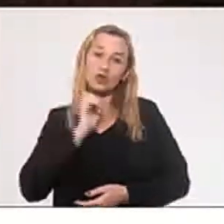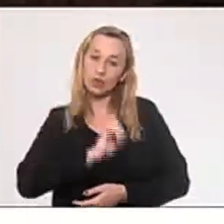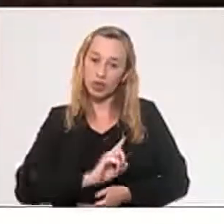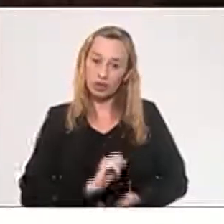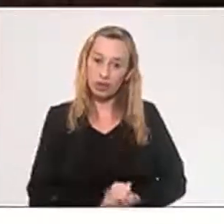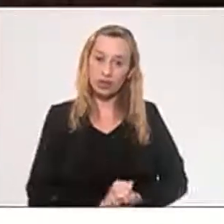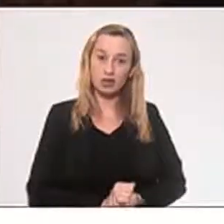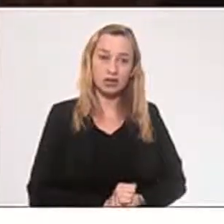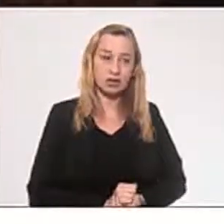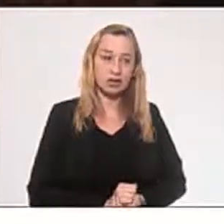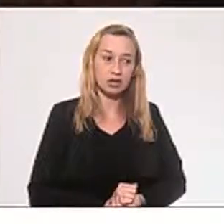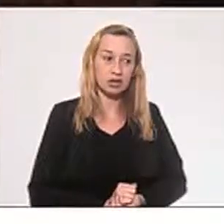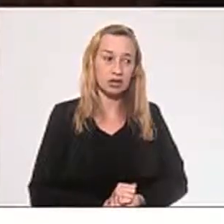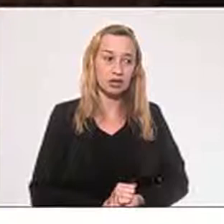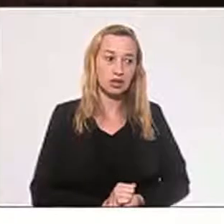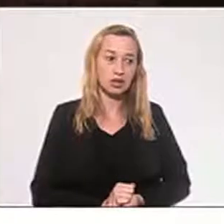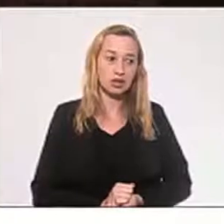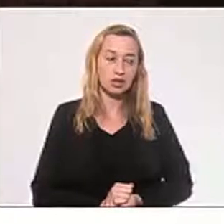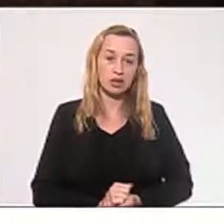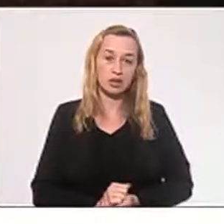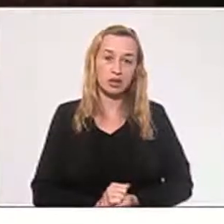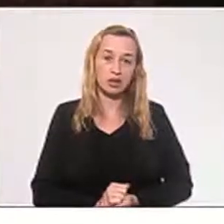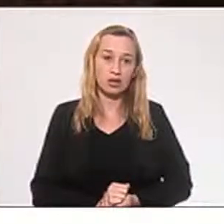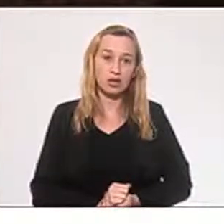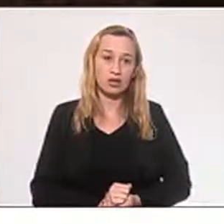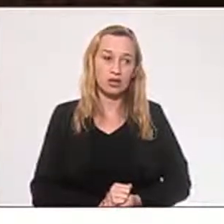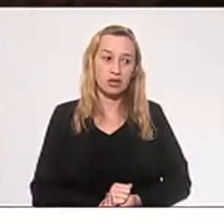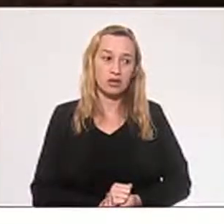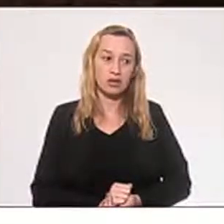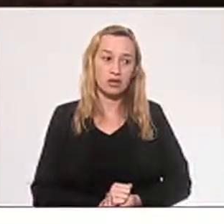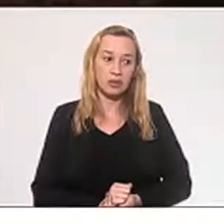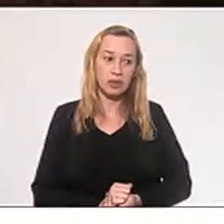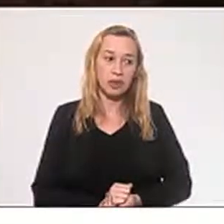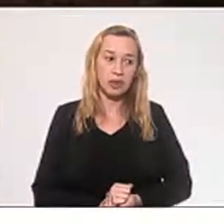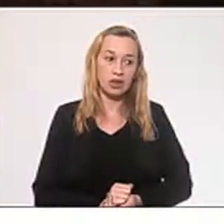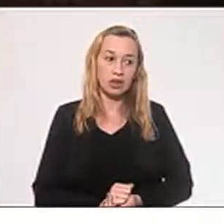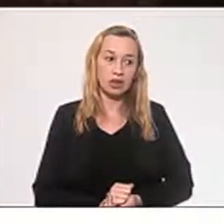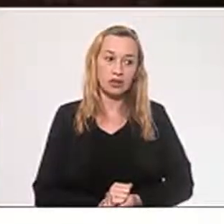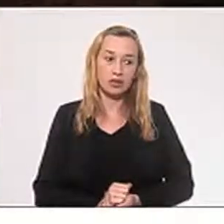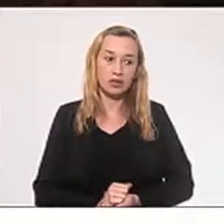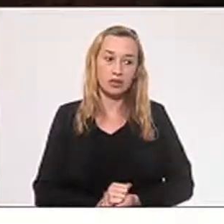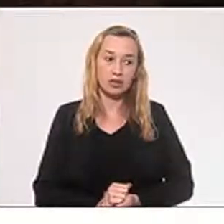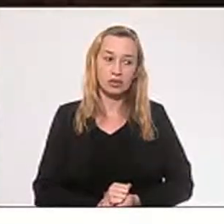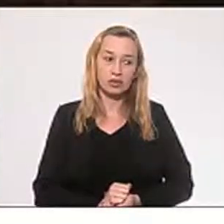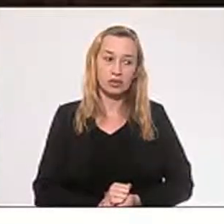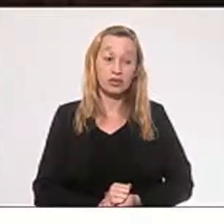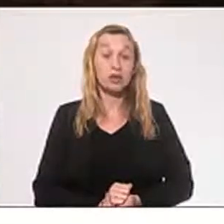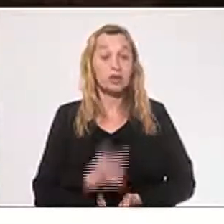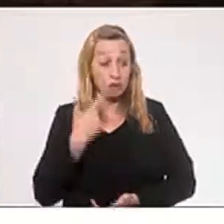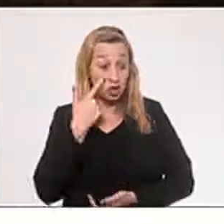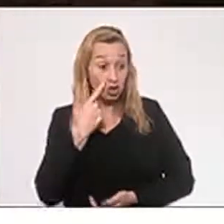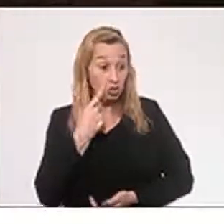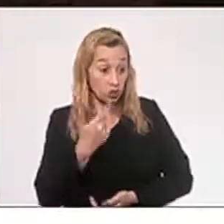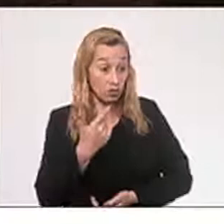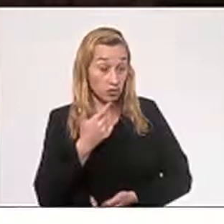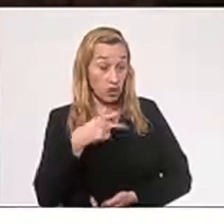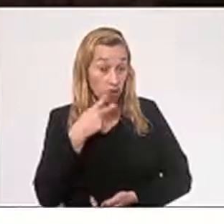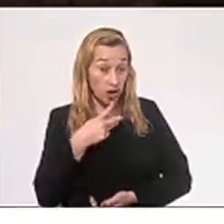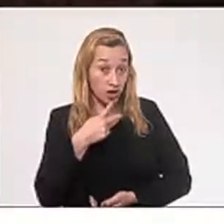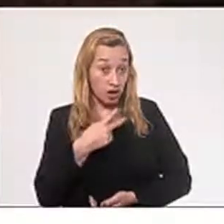quiçá, é gerida pela família Magro. O senhor já deve ter ouvido